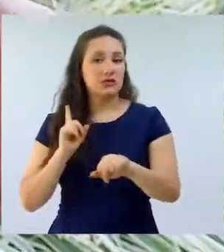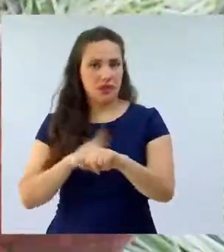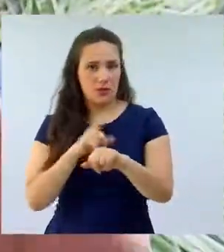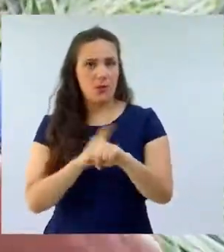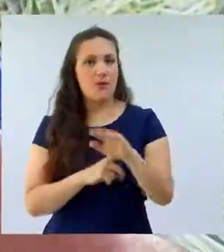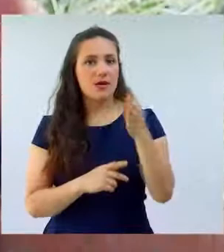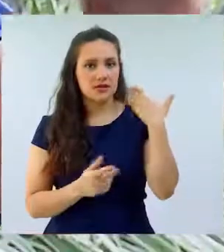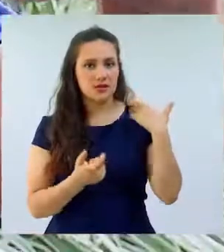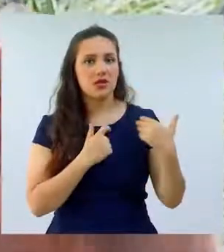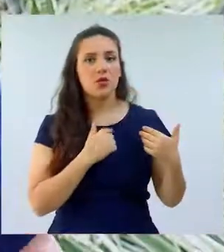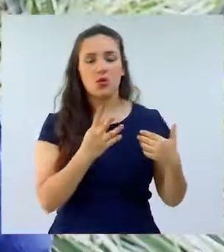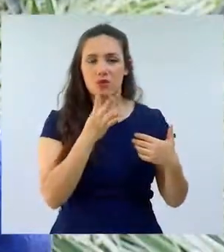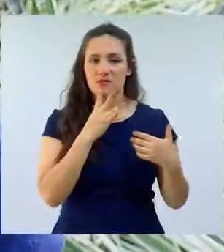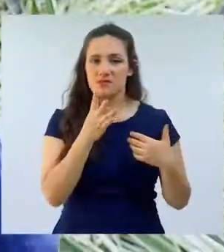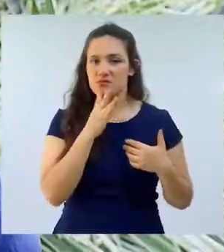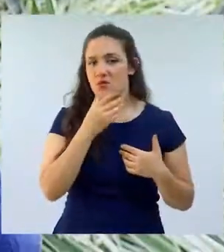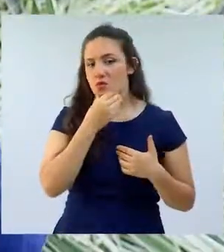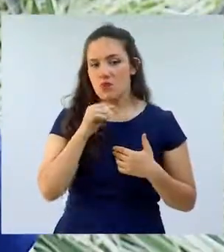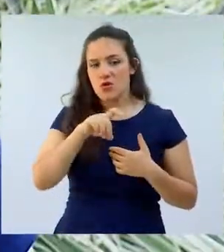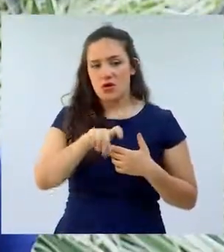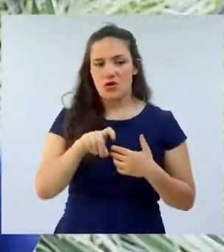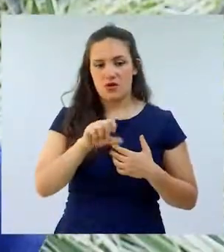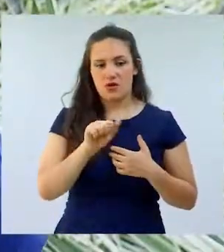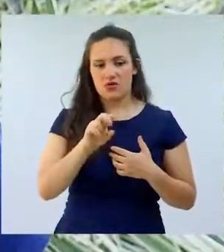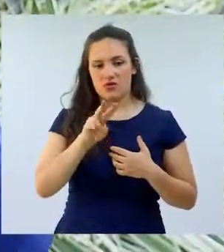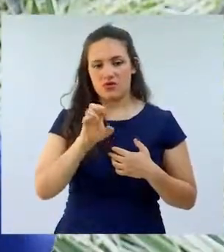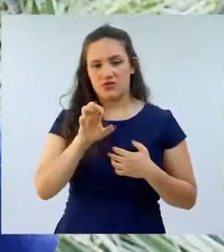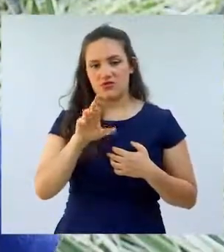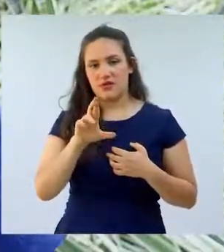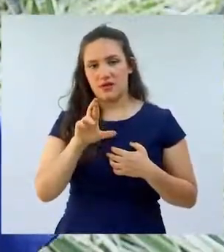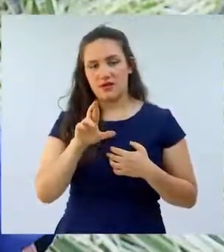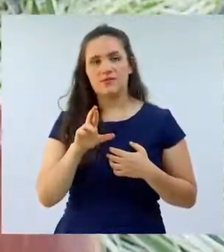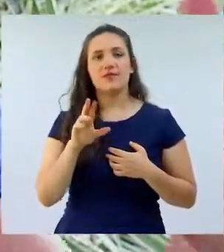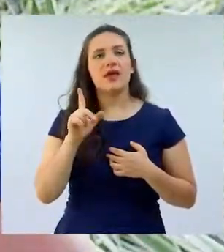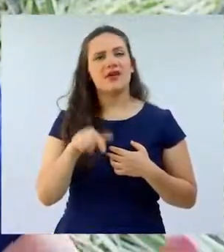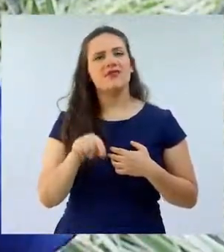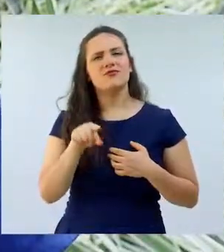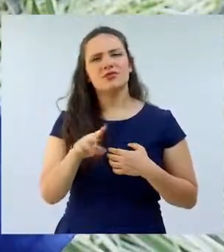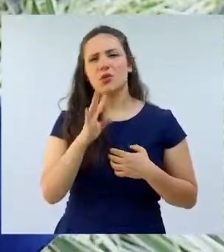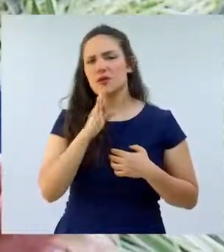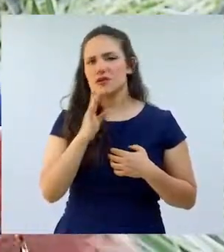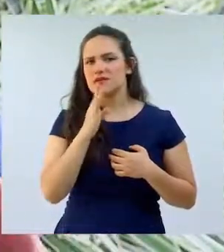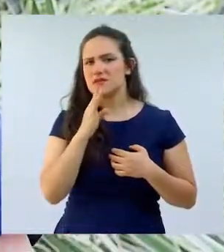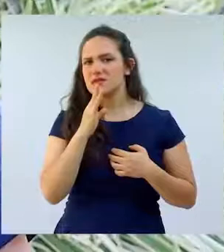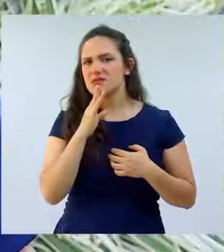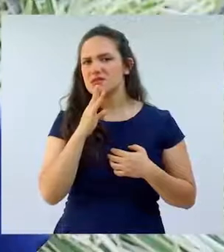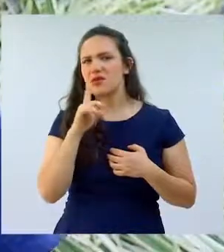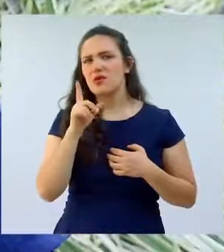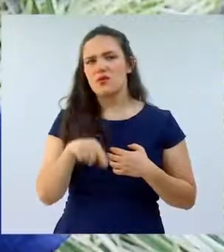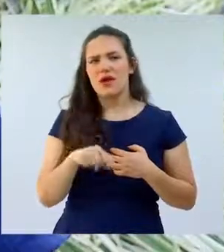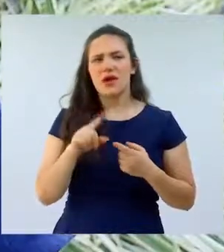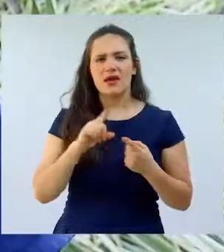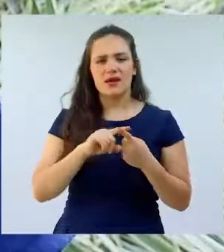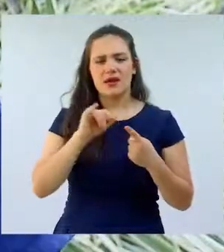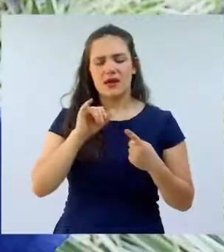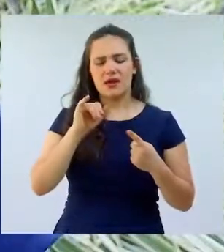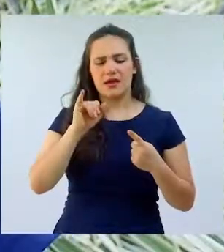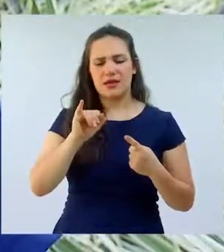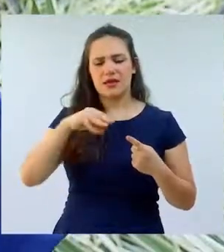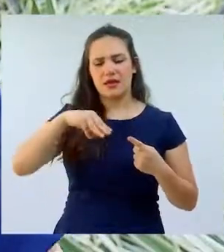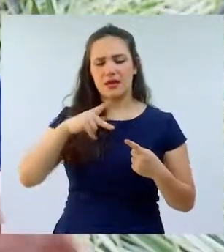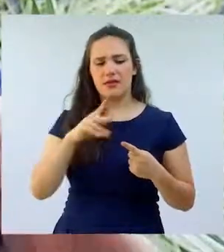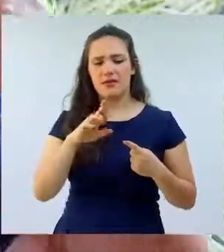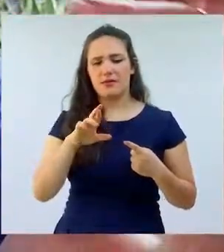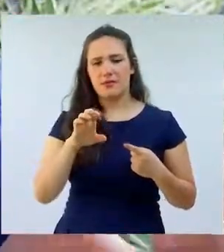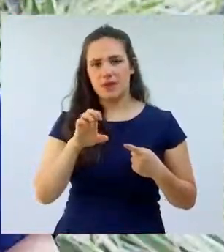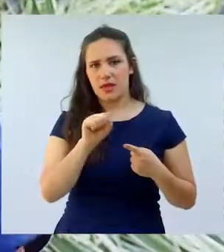Xavier e tal, tinha aquela influência surrealista dele, logicamente você vai ouvindo falar em Salvador Dalí e tal. Aí tive uma época do impressionismo,